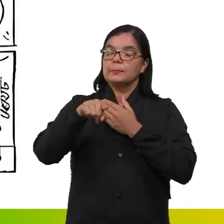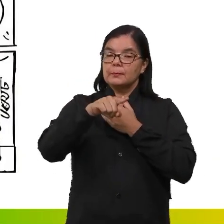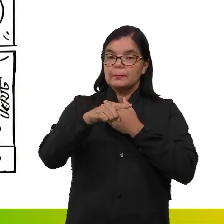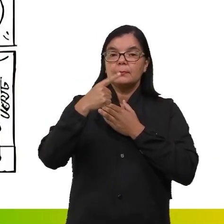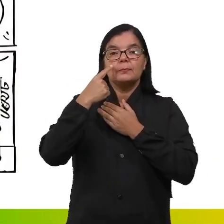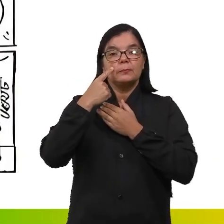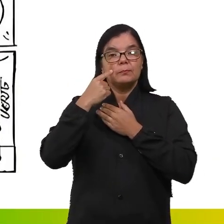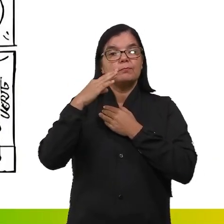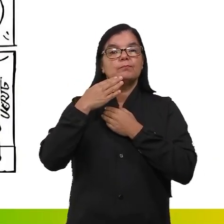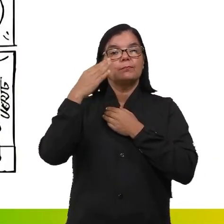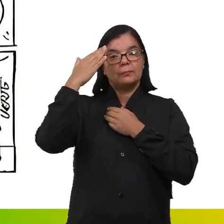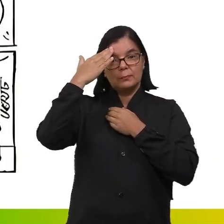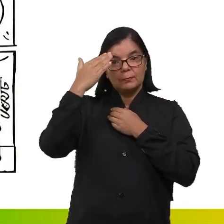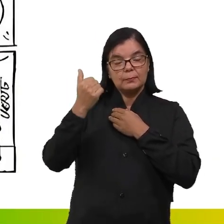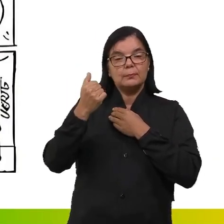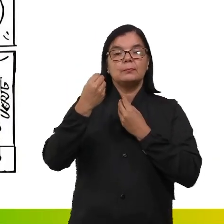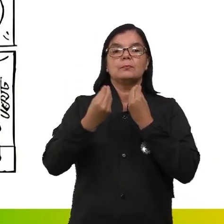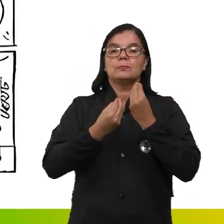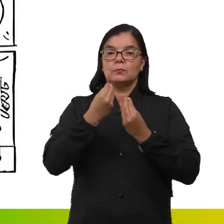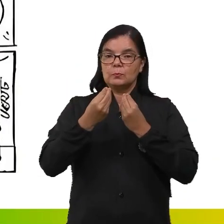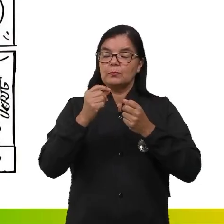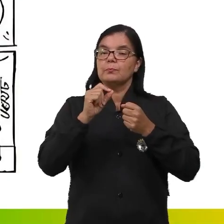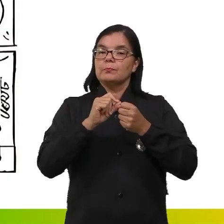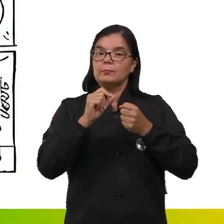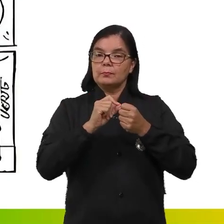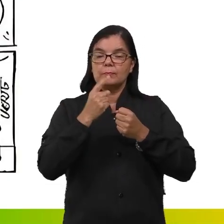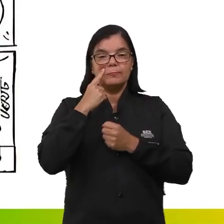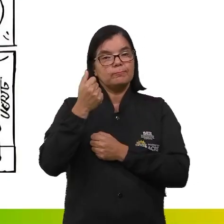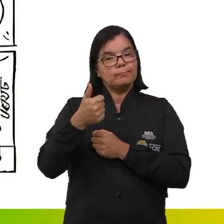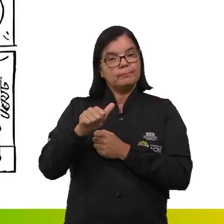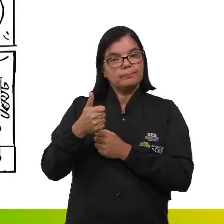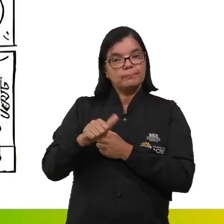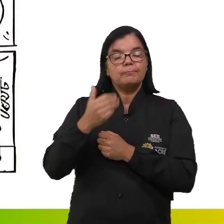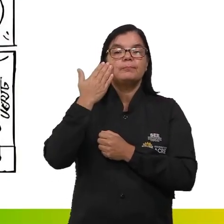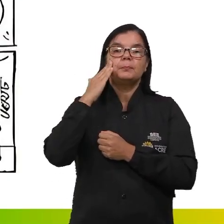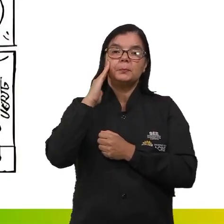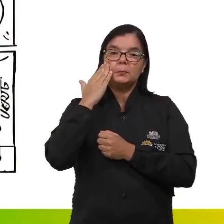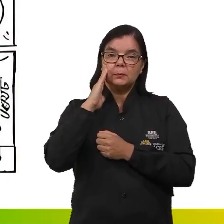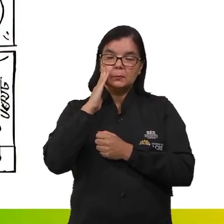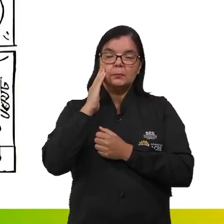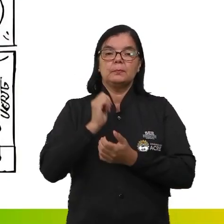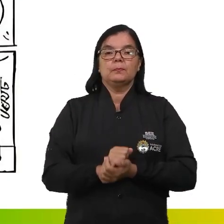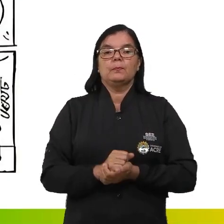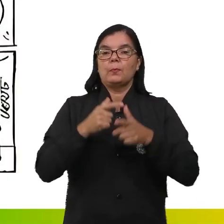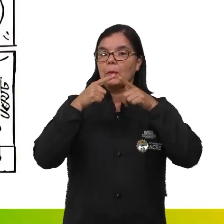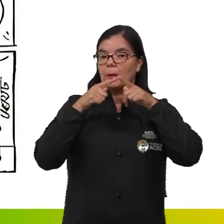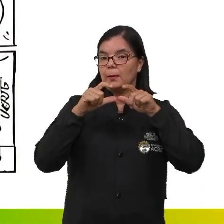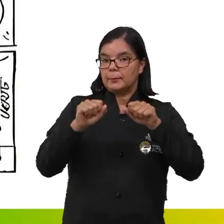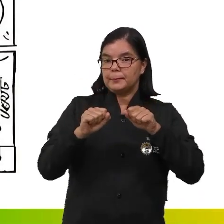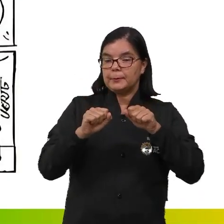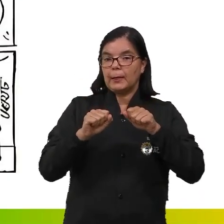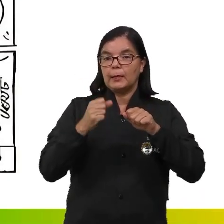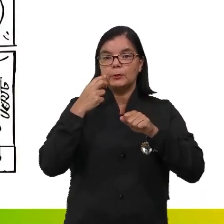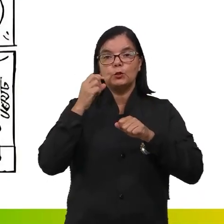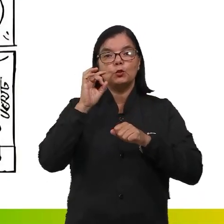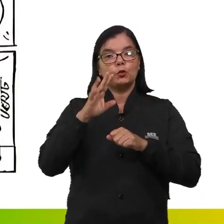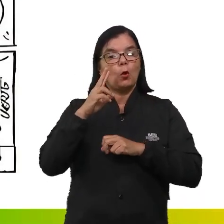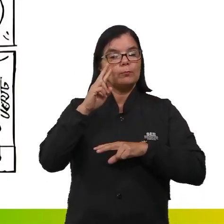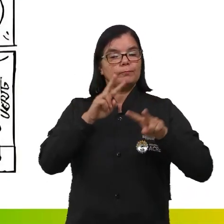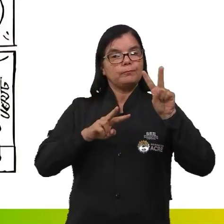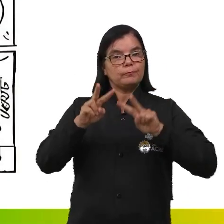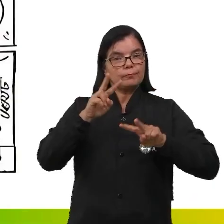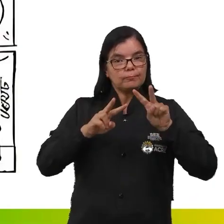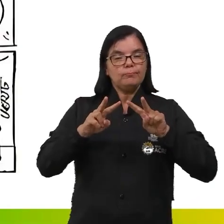tenham esse conhecimento, saibam fazer análise e interpretação da linguagem não verbal e da